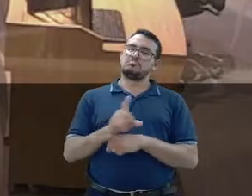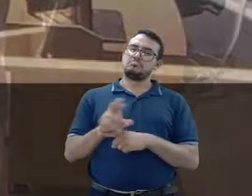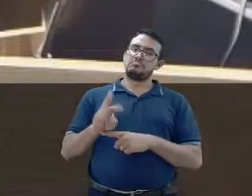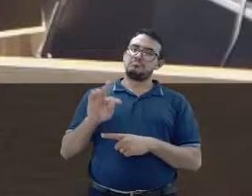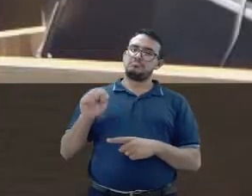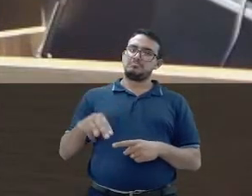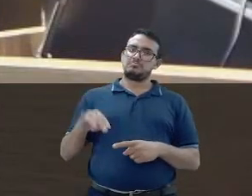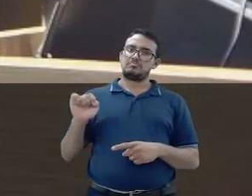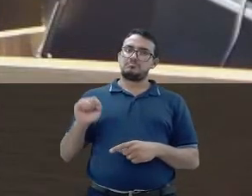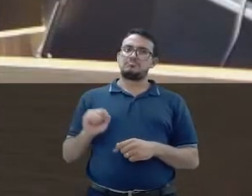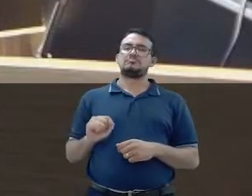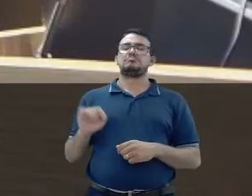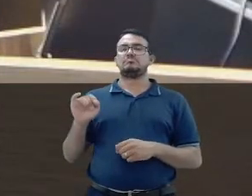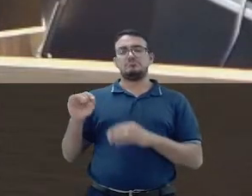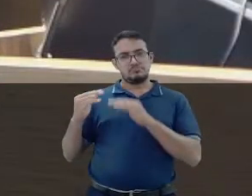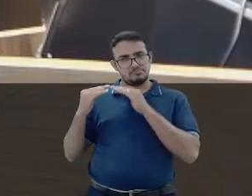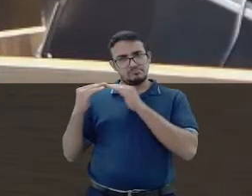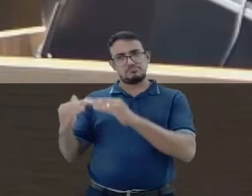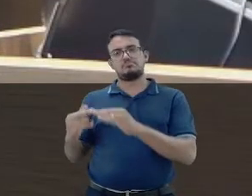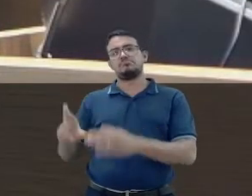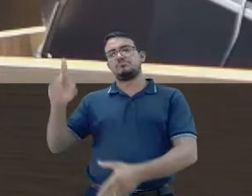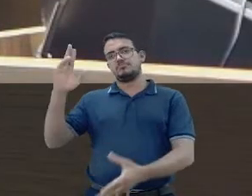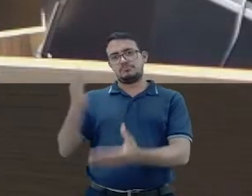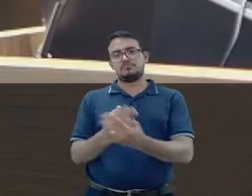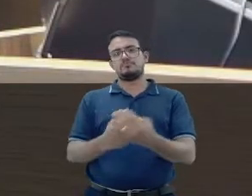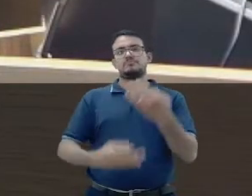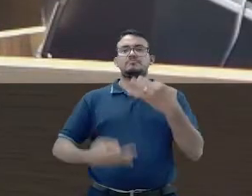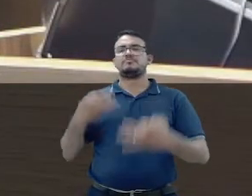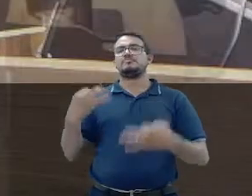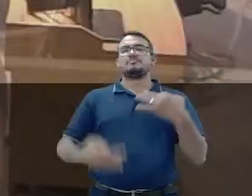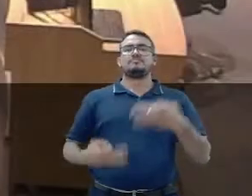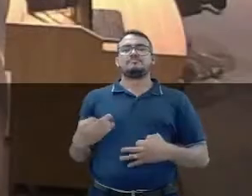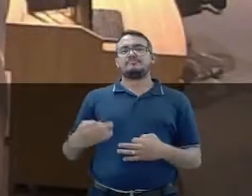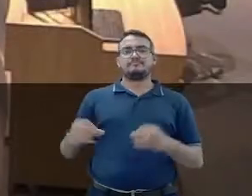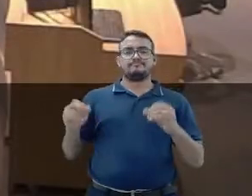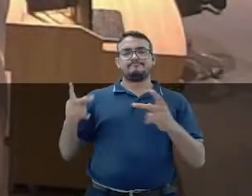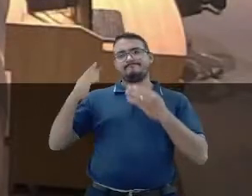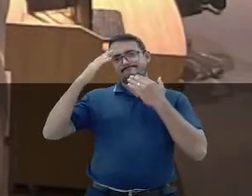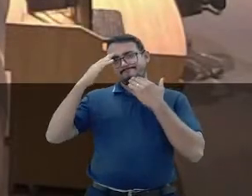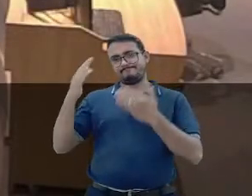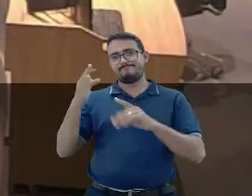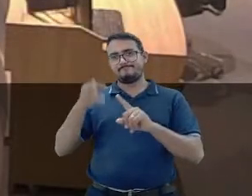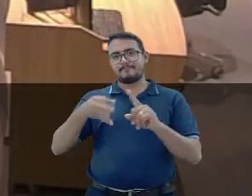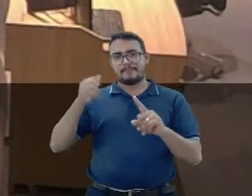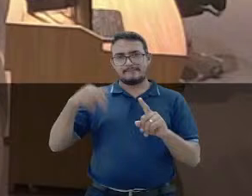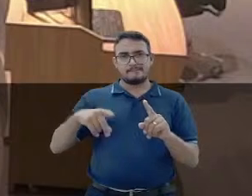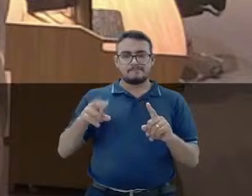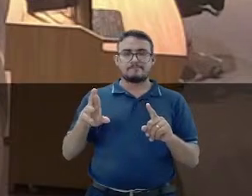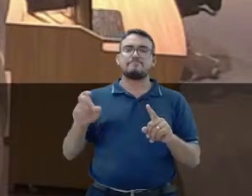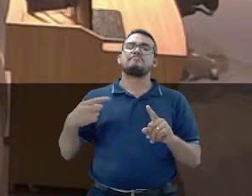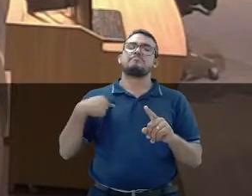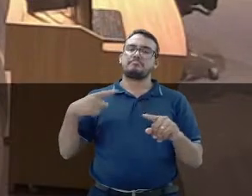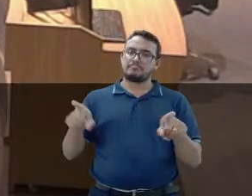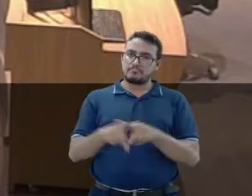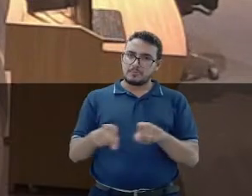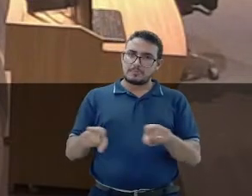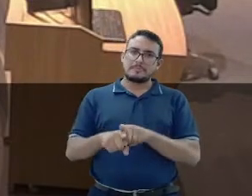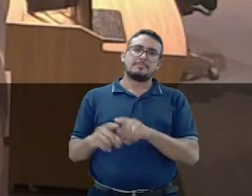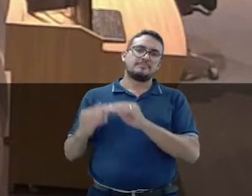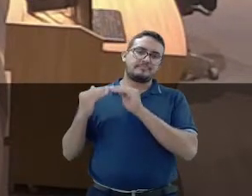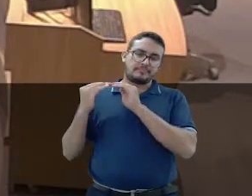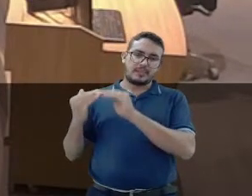orais. Estou acompanhando a proposta do relator, senhor presidente. Obrigado, desembargador André. Eu também estou acompanhando